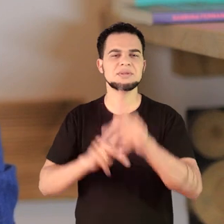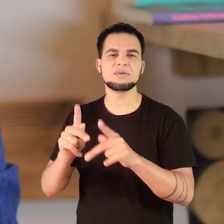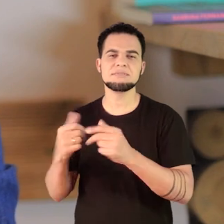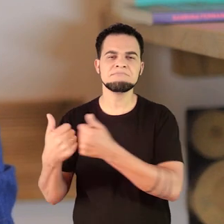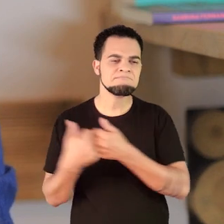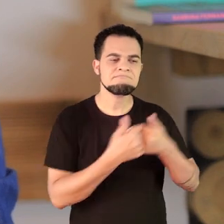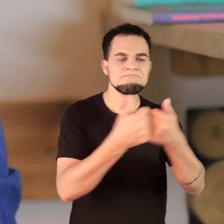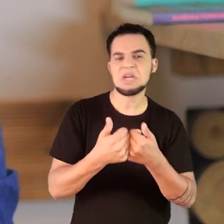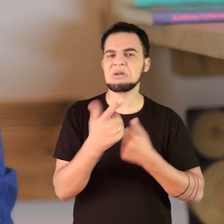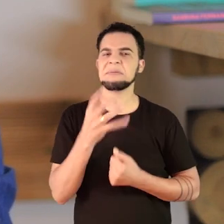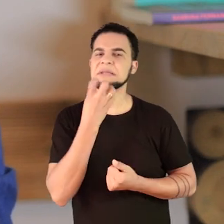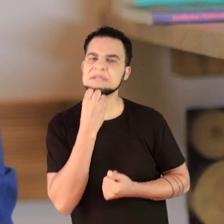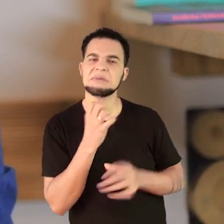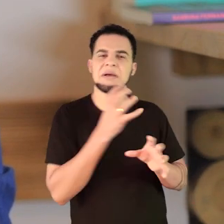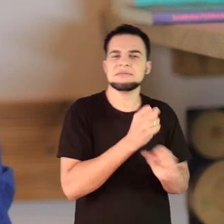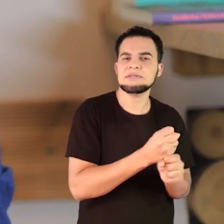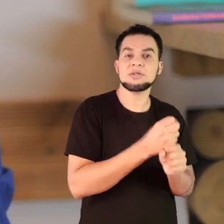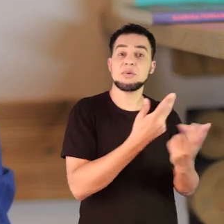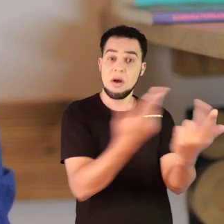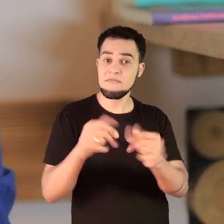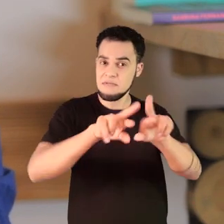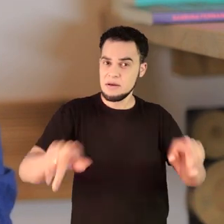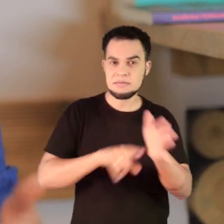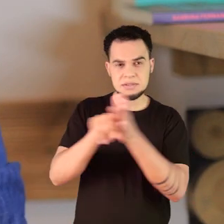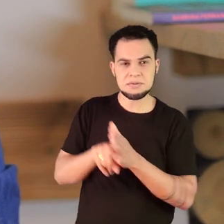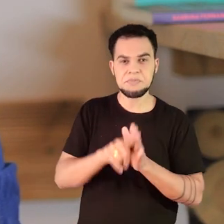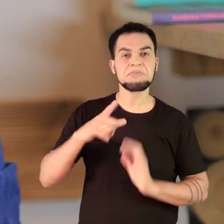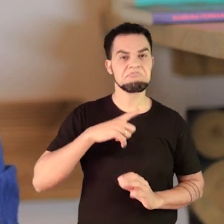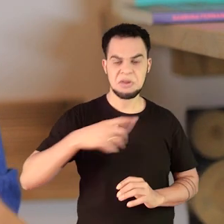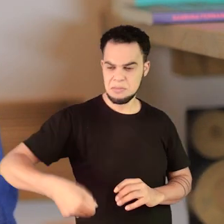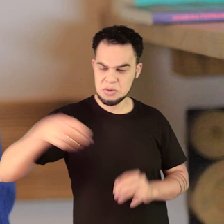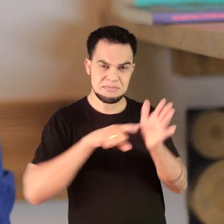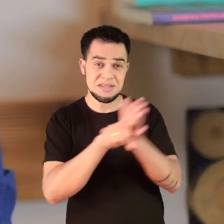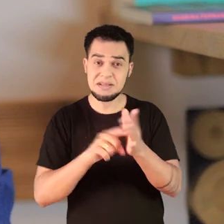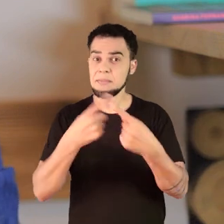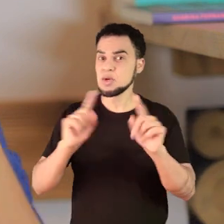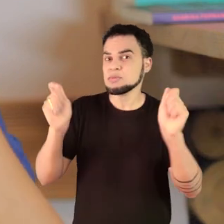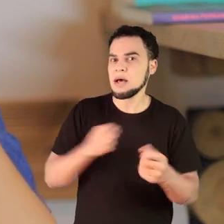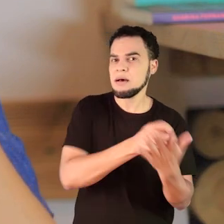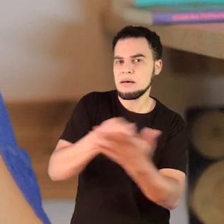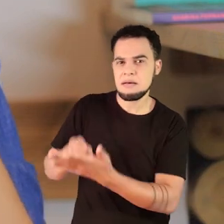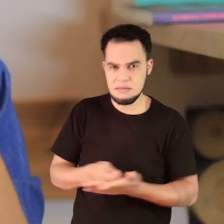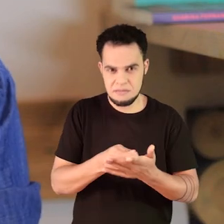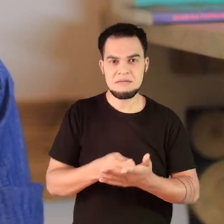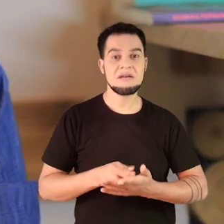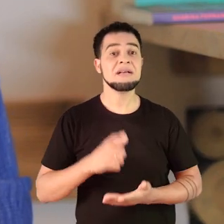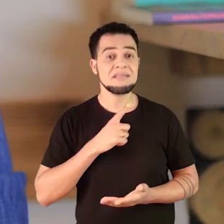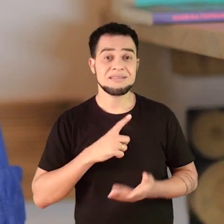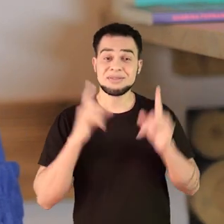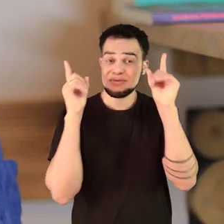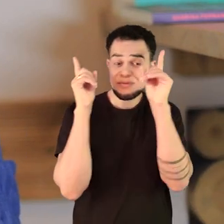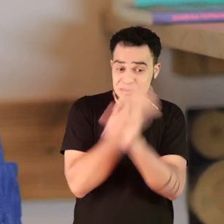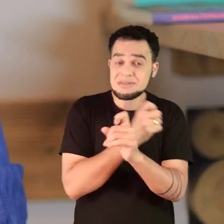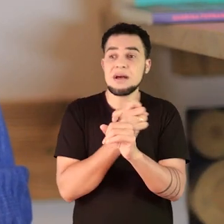cerca. Não tenho padrinhos, madrinhas, como muitos pesquisadores. Tenho bolsa de pesquisa, mas mal pago as contas. Temos restrições